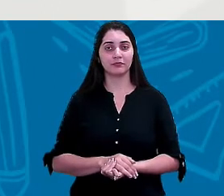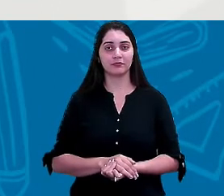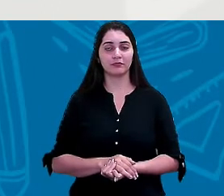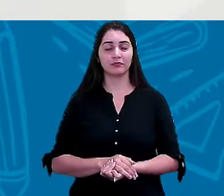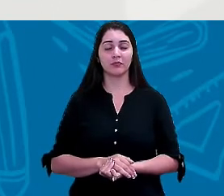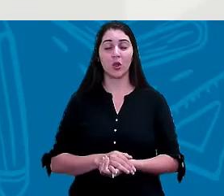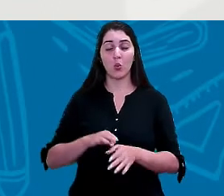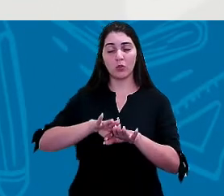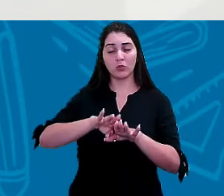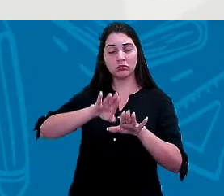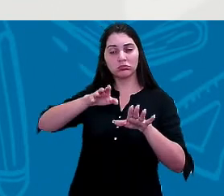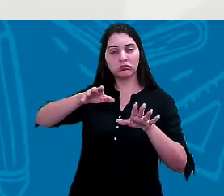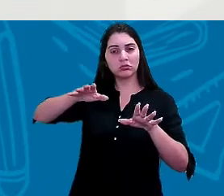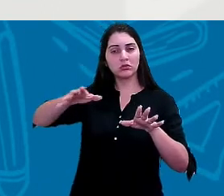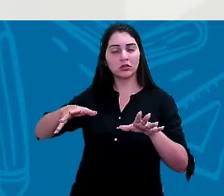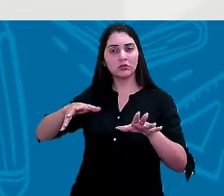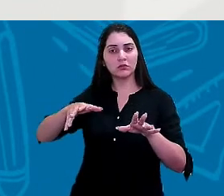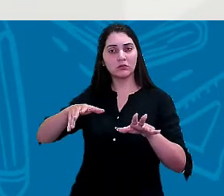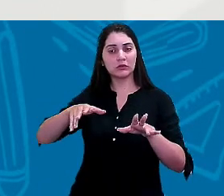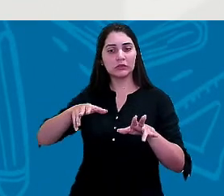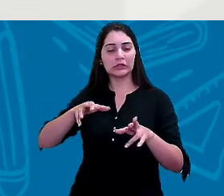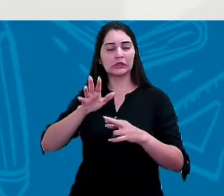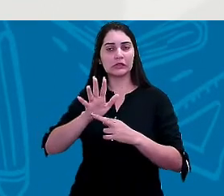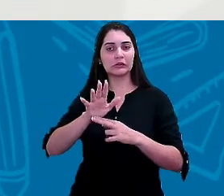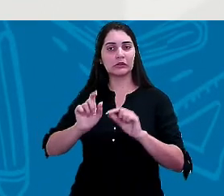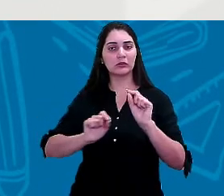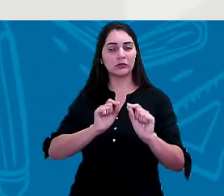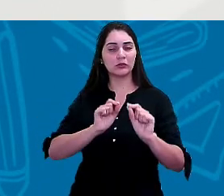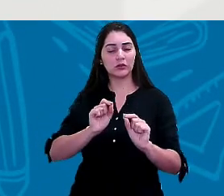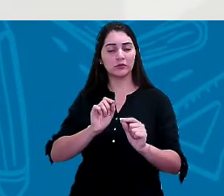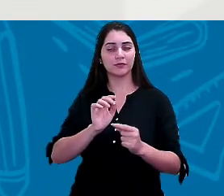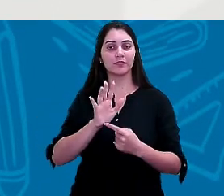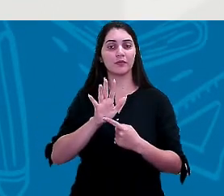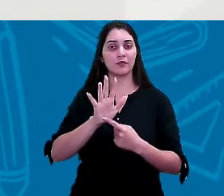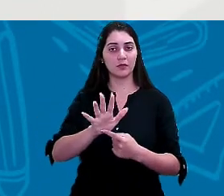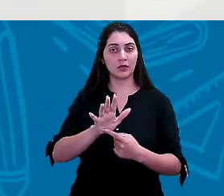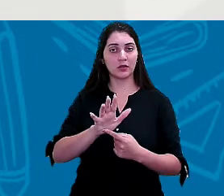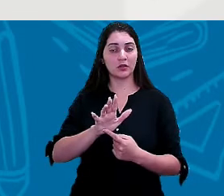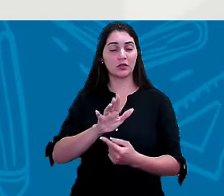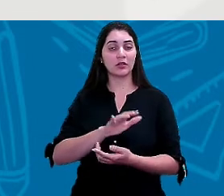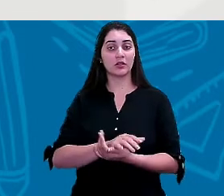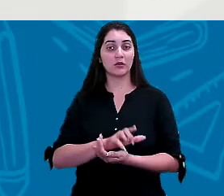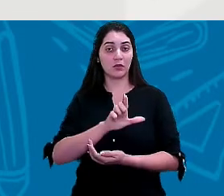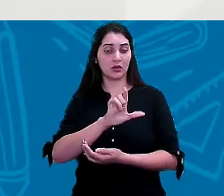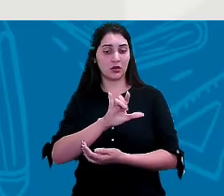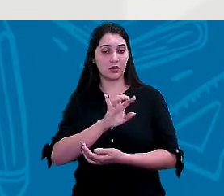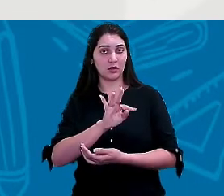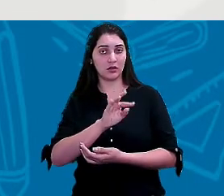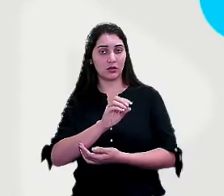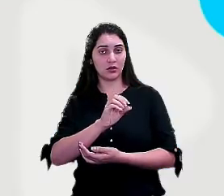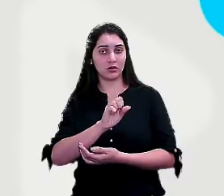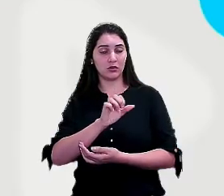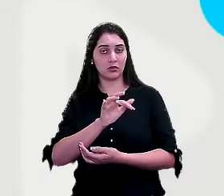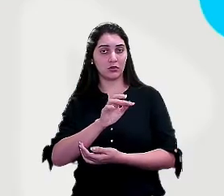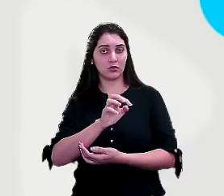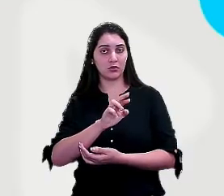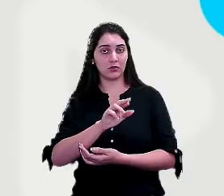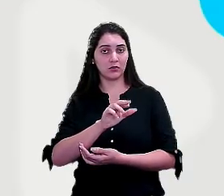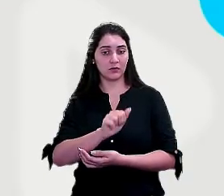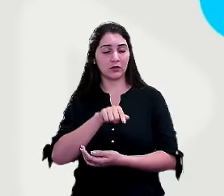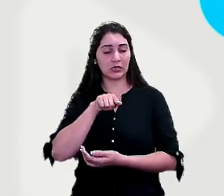O relevo ele corresponde ao conjunto de formações apresentadas pela litosfera. Essas formas são definidas